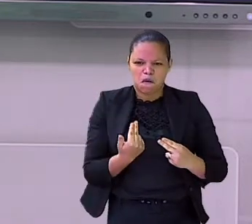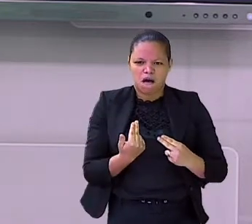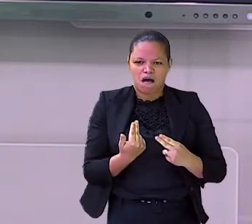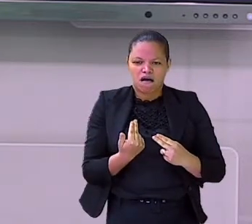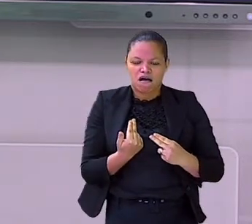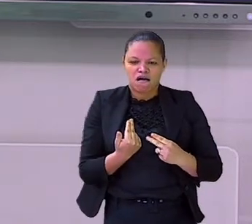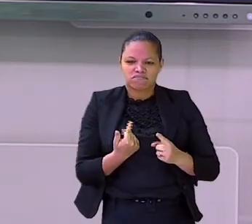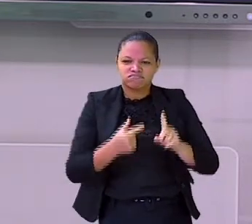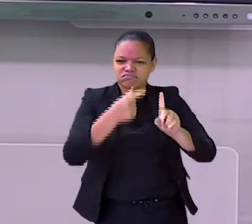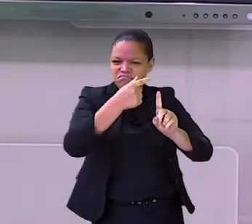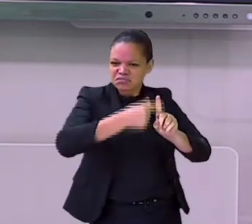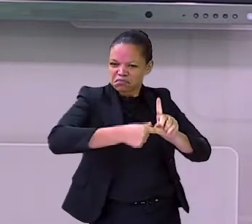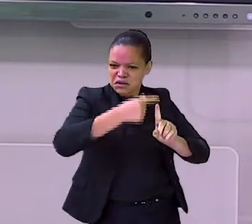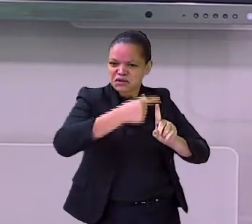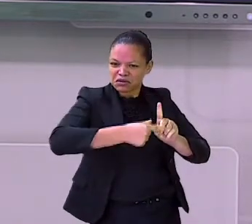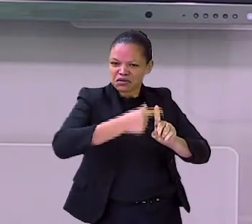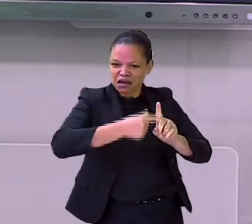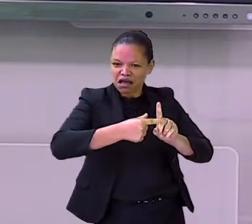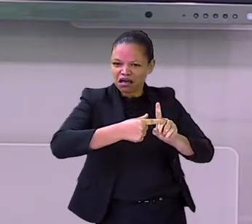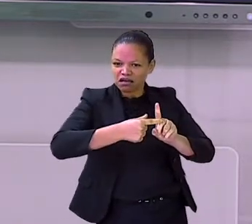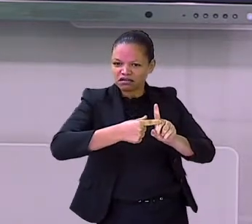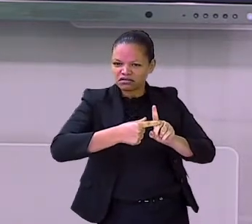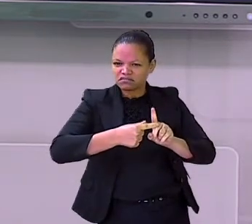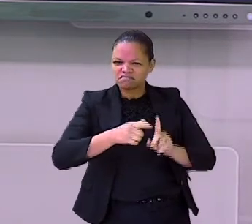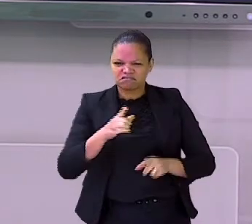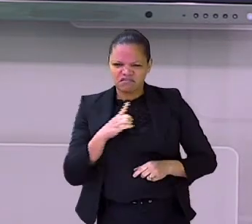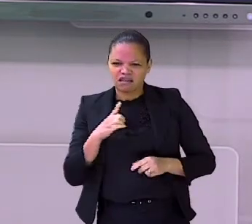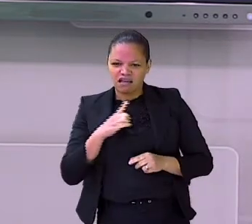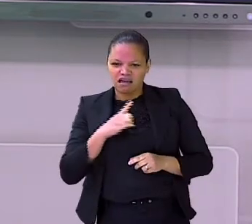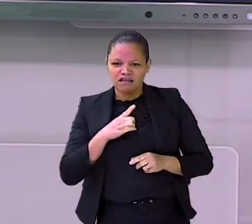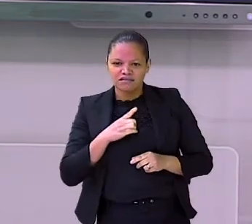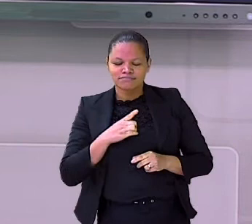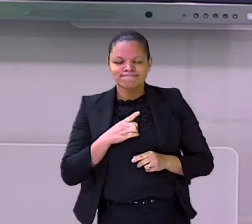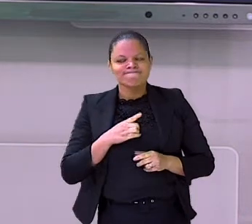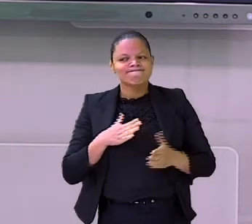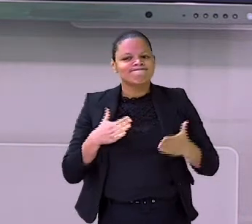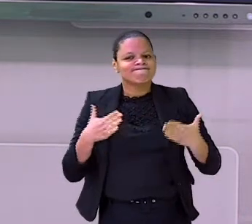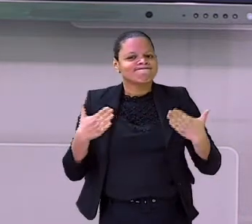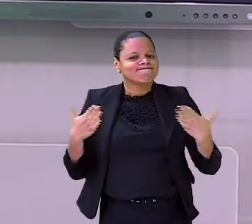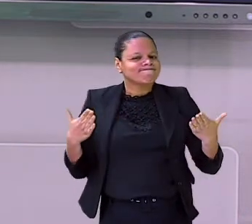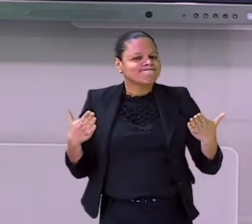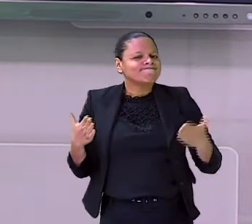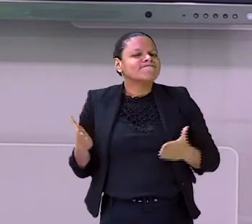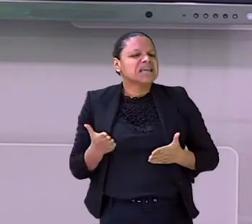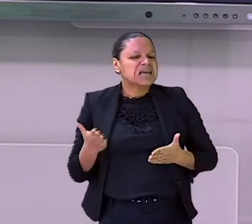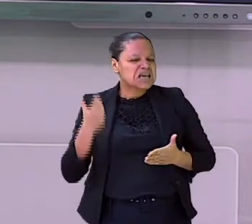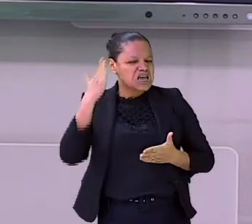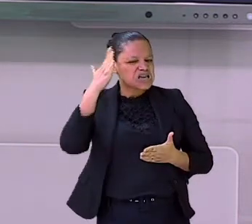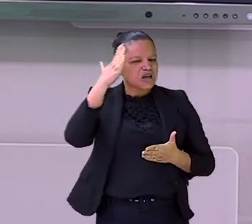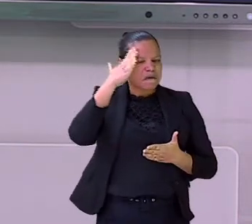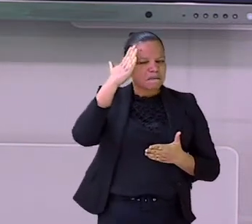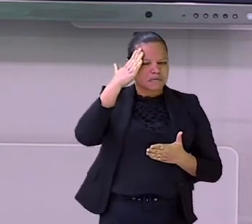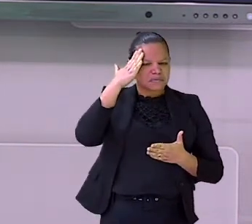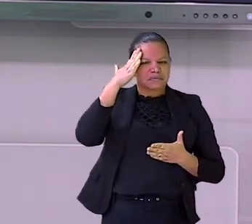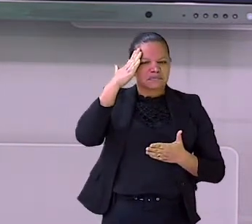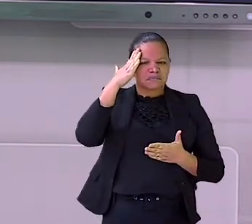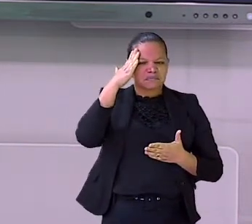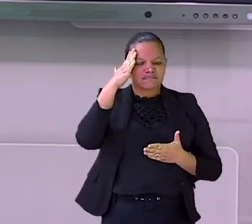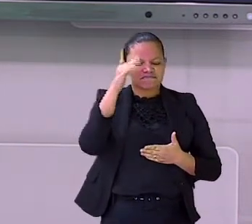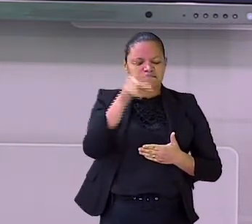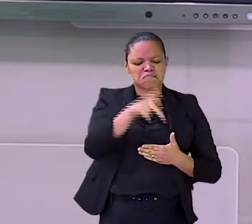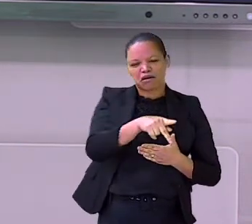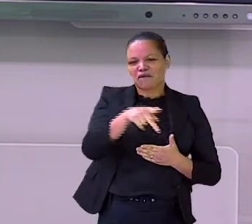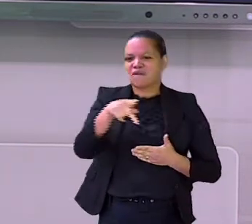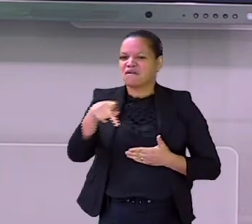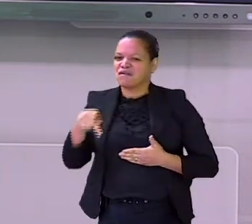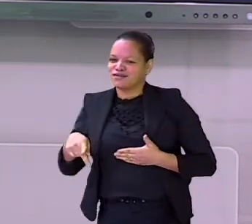aqui o terceiro ano não tem não. Agora já pensou que dor de cabeça tem essa professora aí,